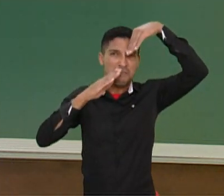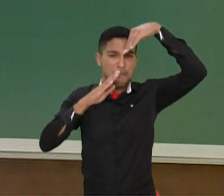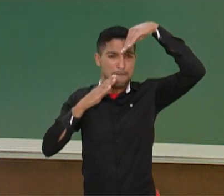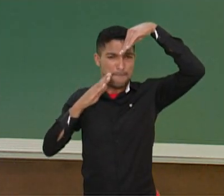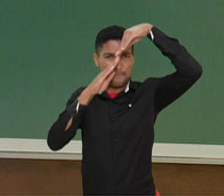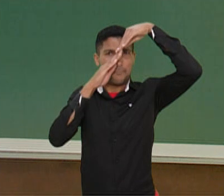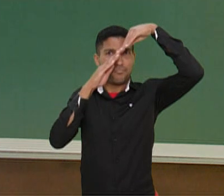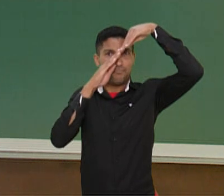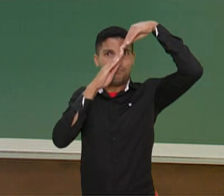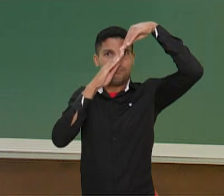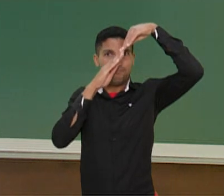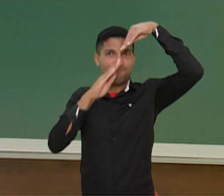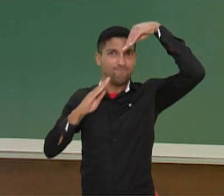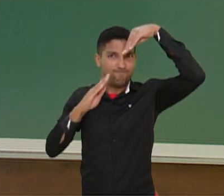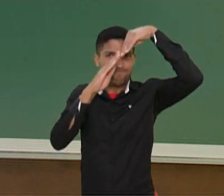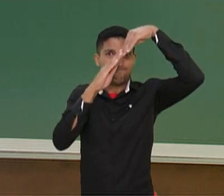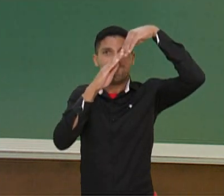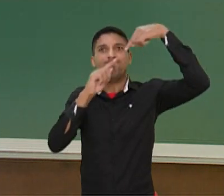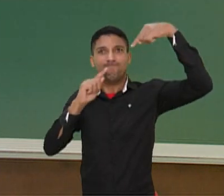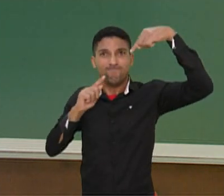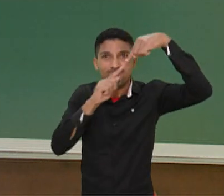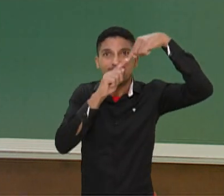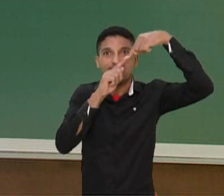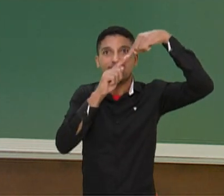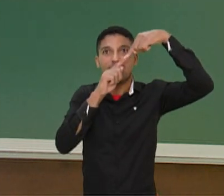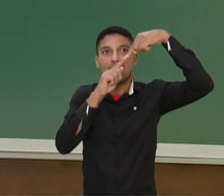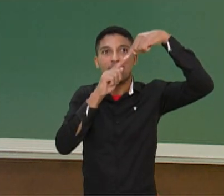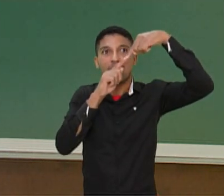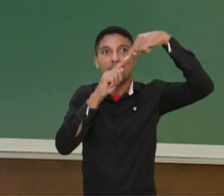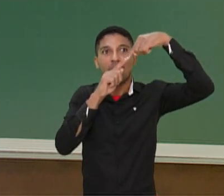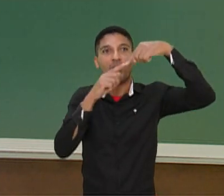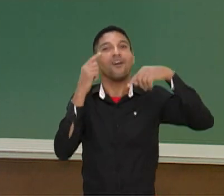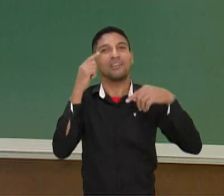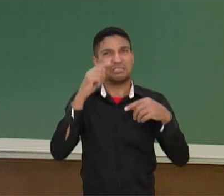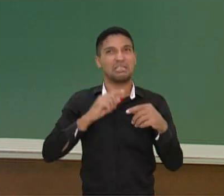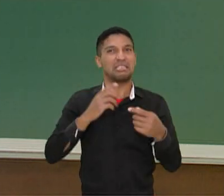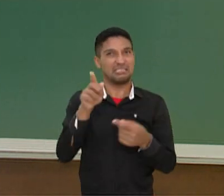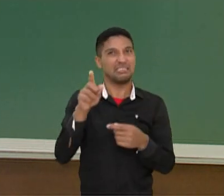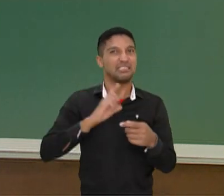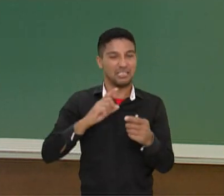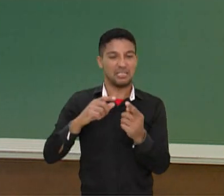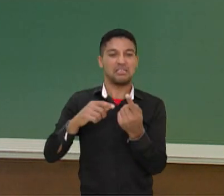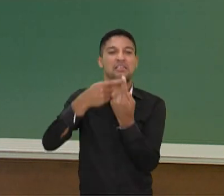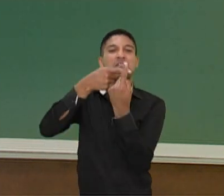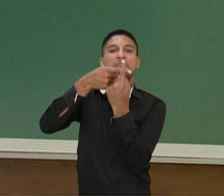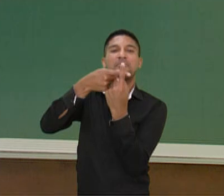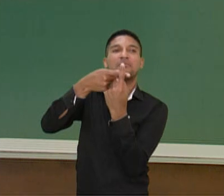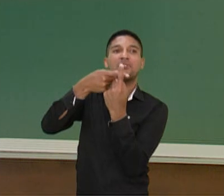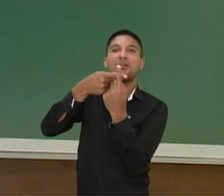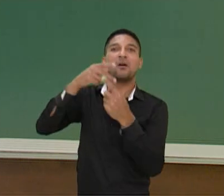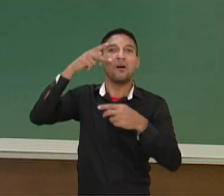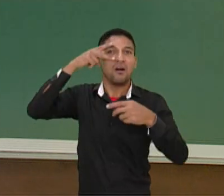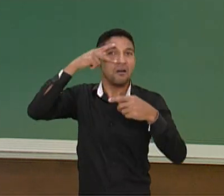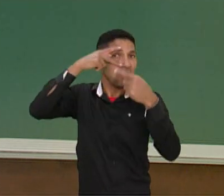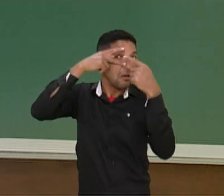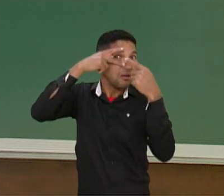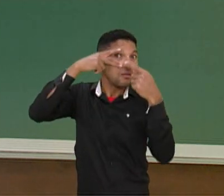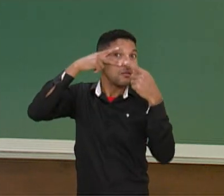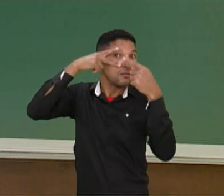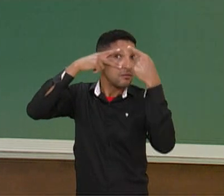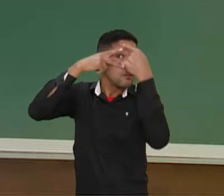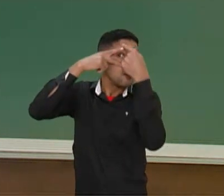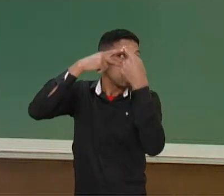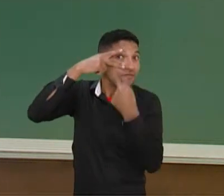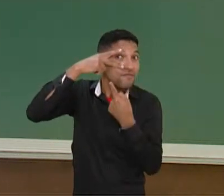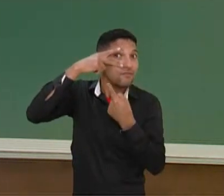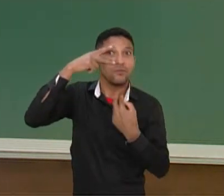dentro, fica contido. Aqui, ó, ponta louca, ó, estão vendo? Passa um segmento, fica para fora. Então,